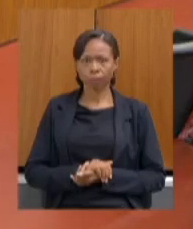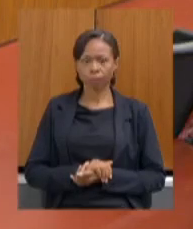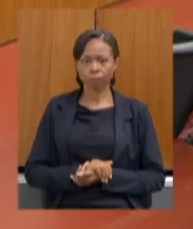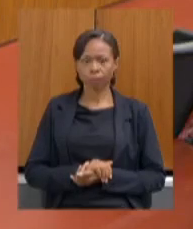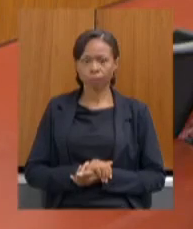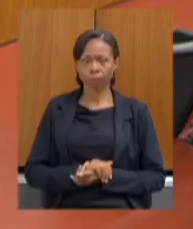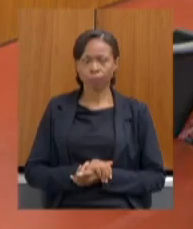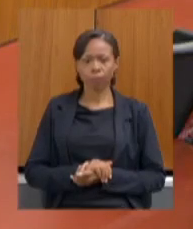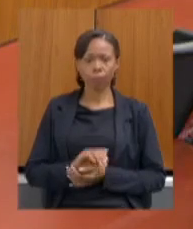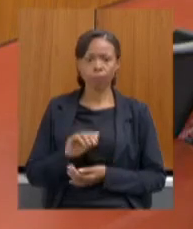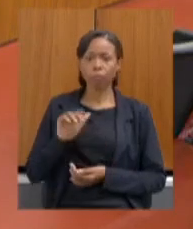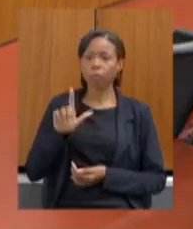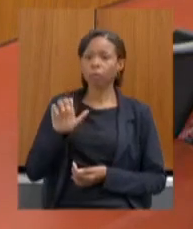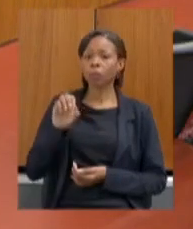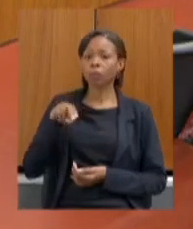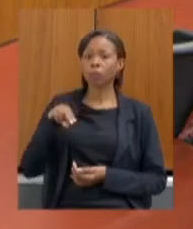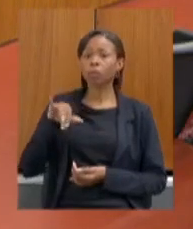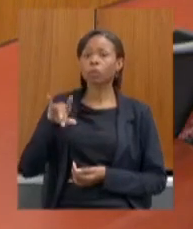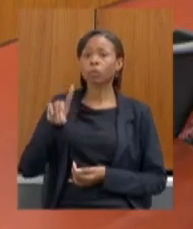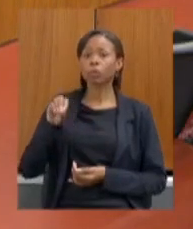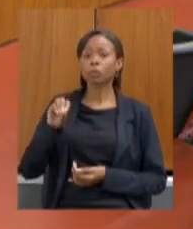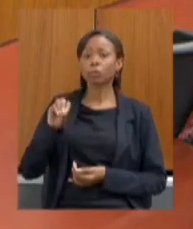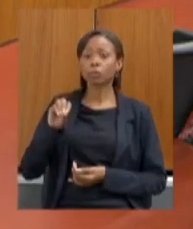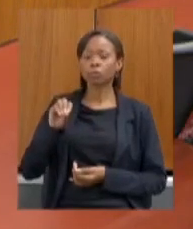Como voto o deputado Leonid Bolsas.